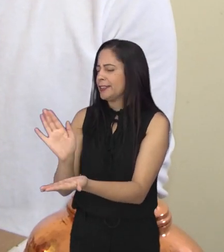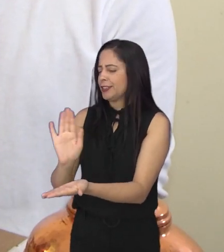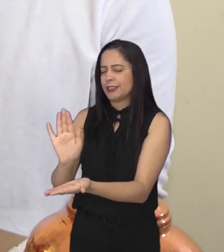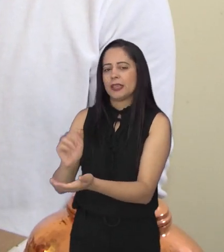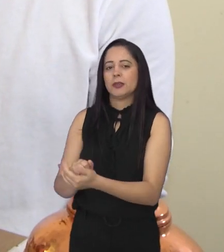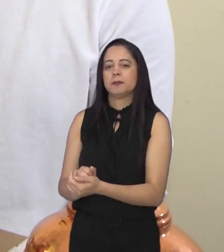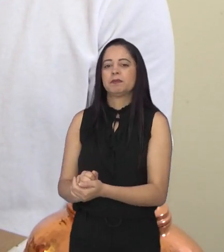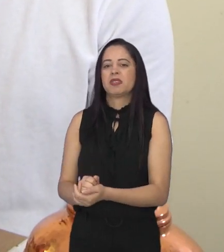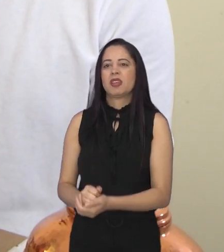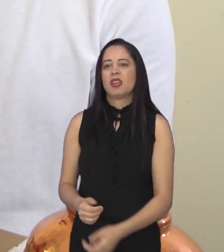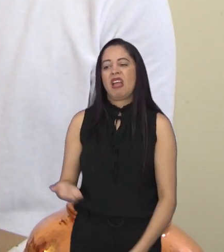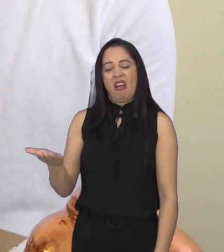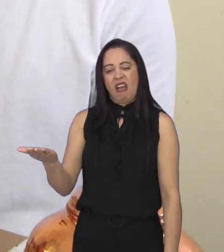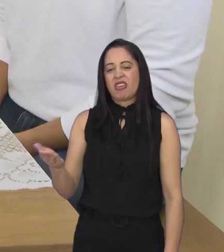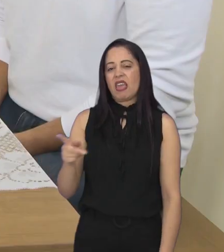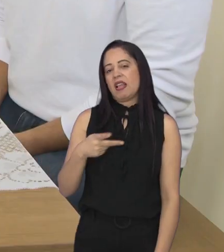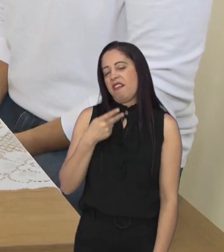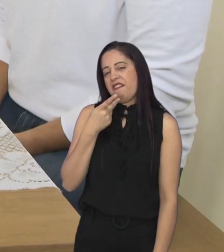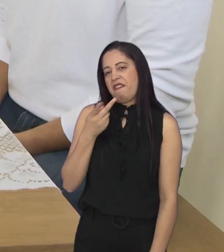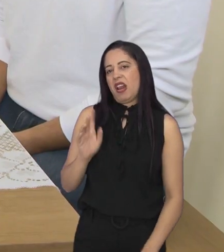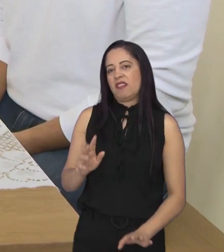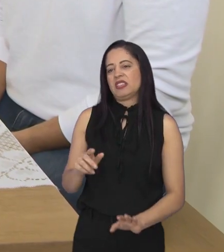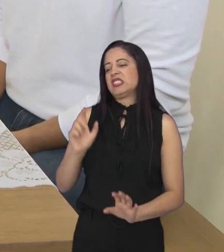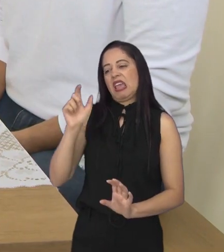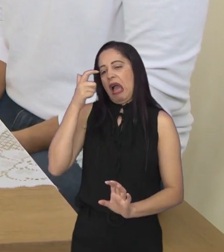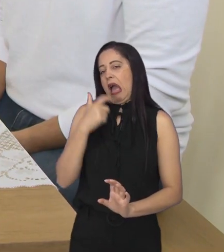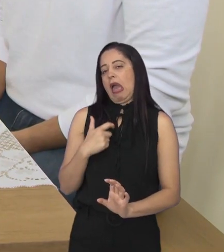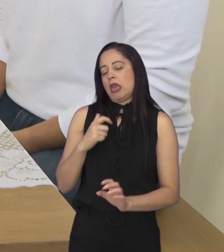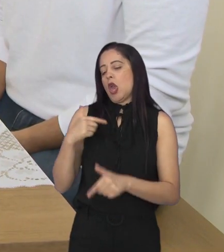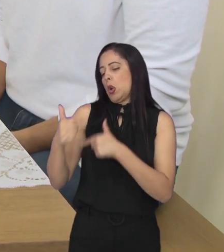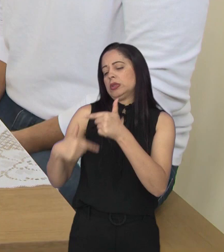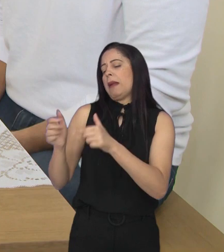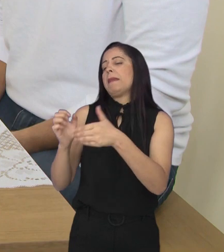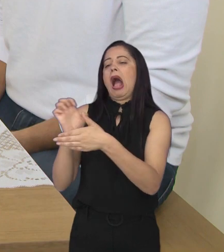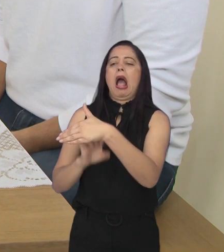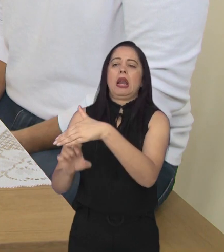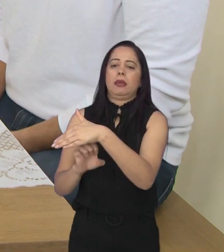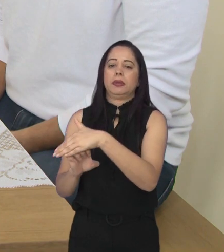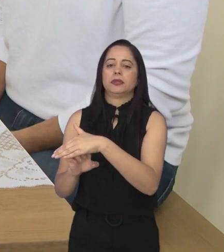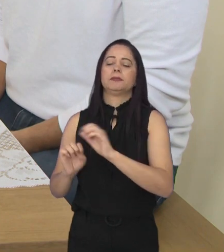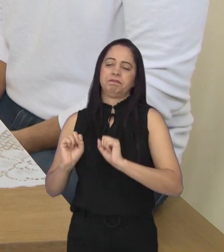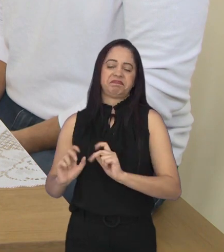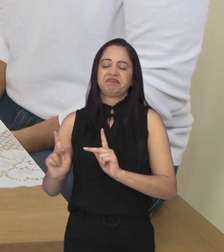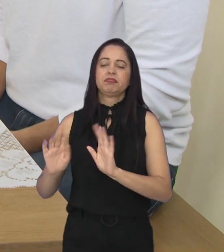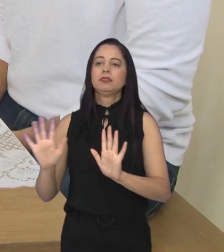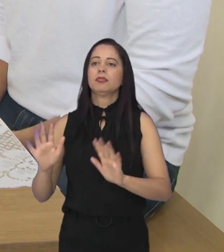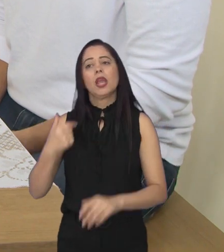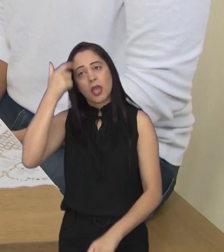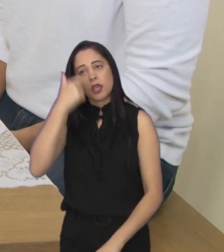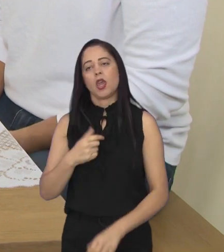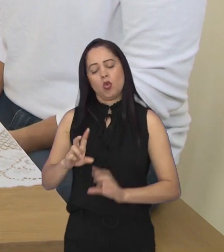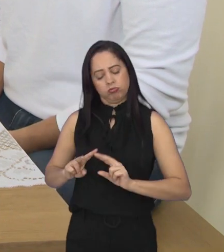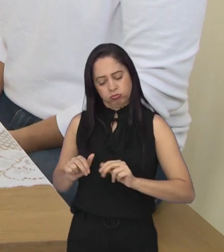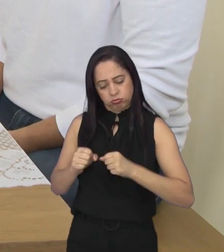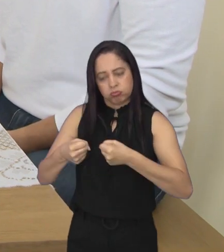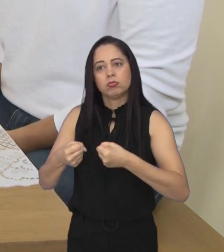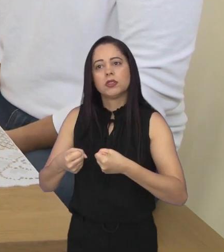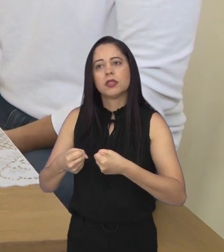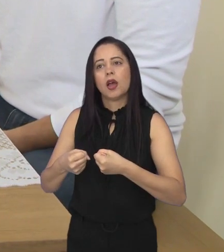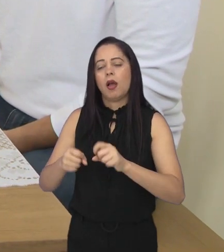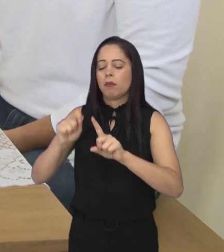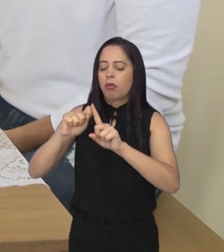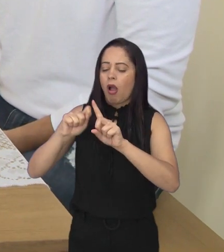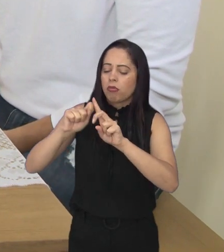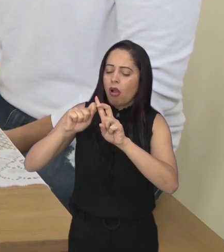não, qualquer coisa eu tenho meu trabalho lá em São Paulo e vai, vida que segue. Eu falei, tá bom, eu vou ir até onde eu conseguir. E fui.